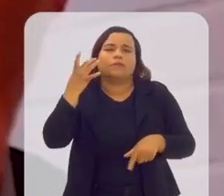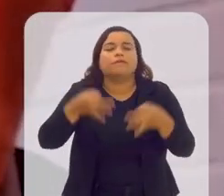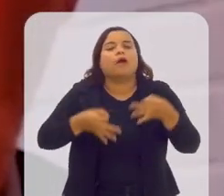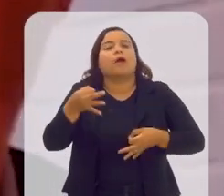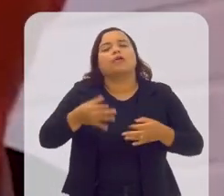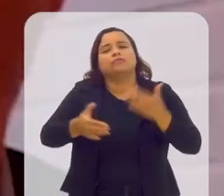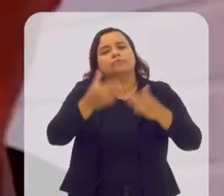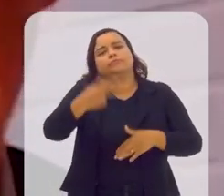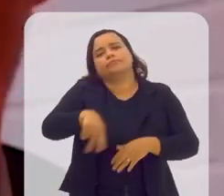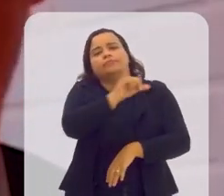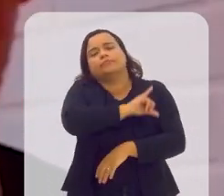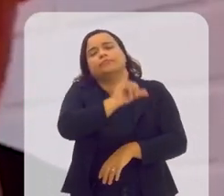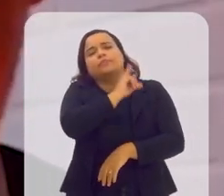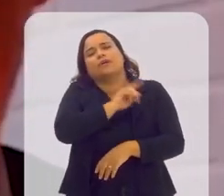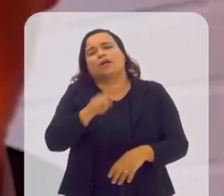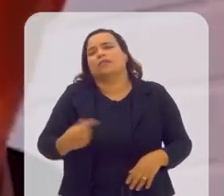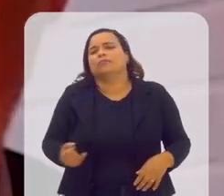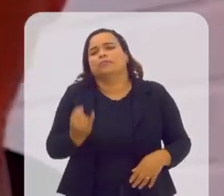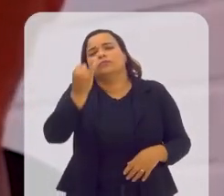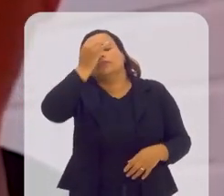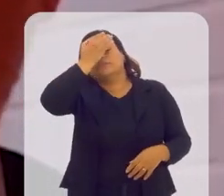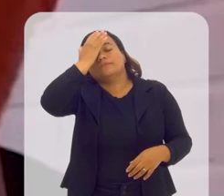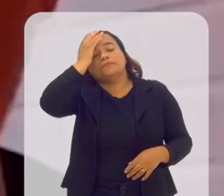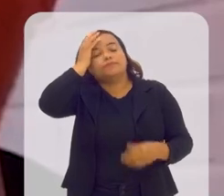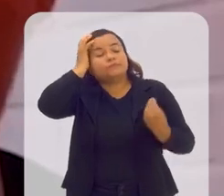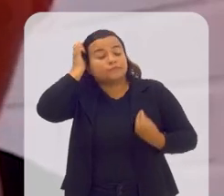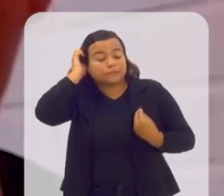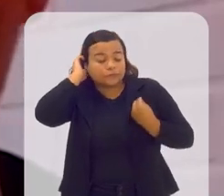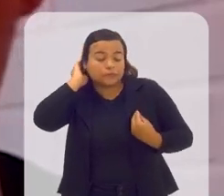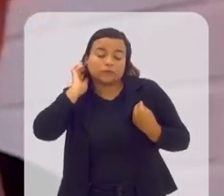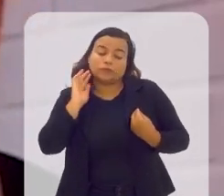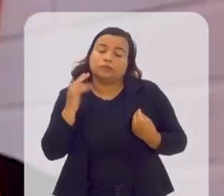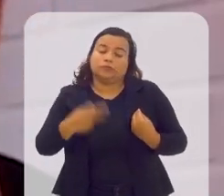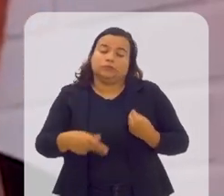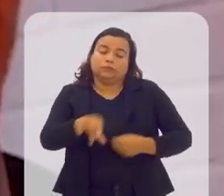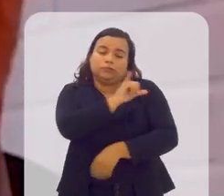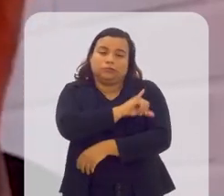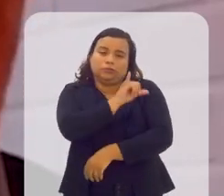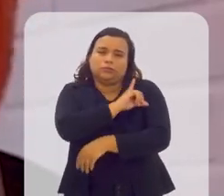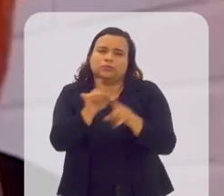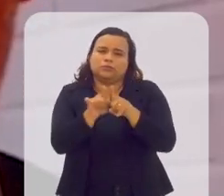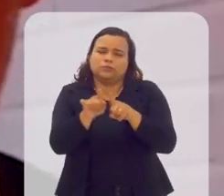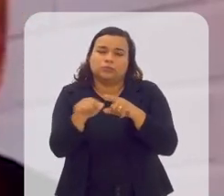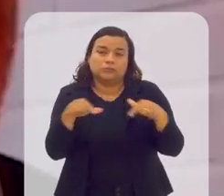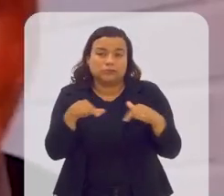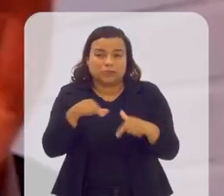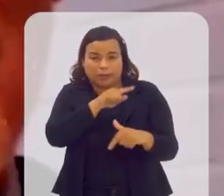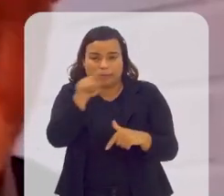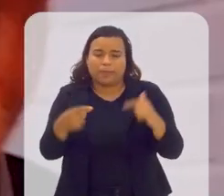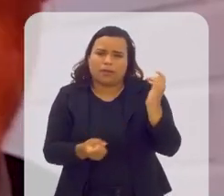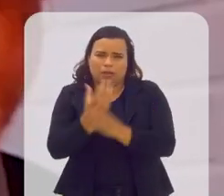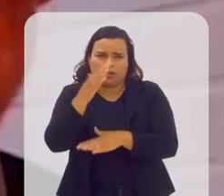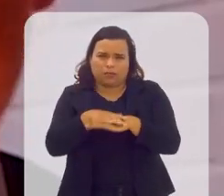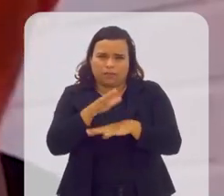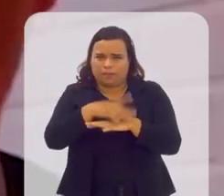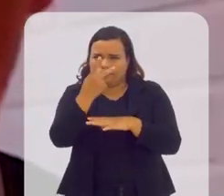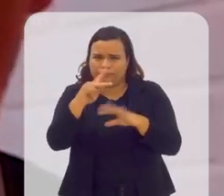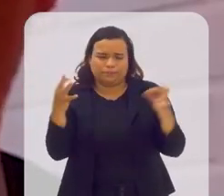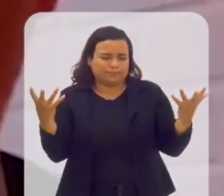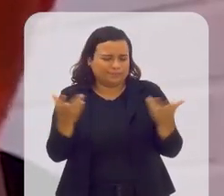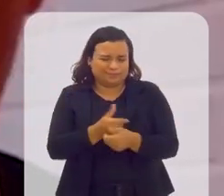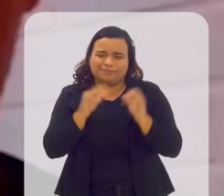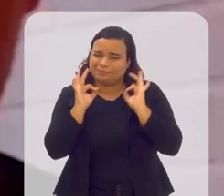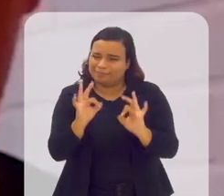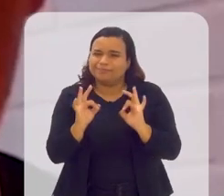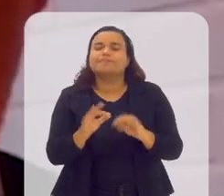que o Fórum de Desenvolvimento do Rio de Janeiro é fundamental para a vida fluminense. Eu acho que o trabalho que você desenvolve